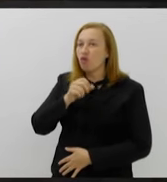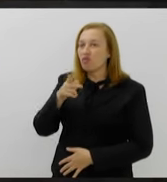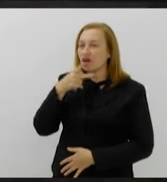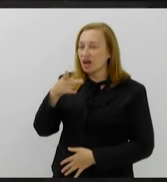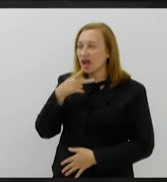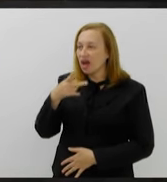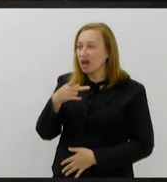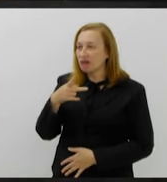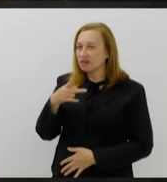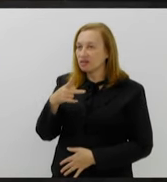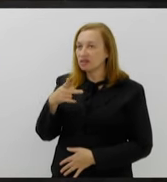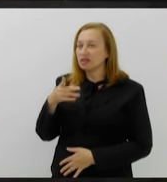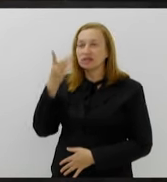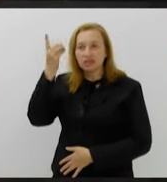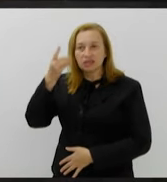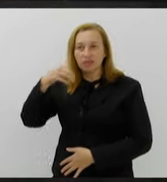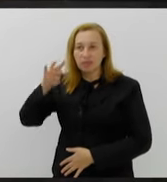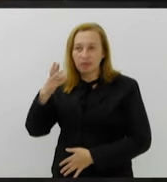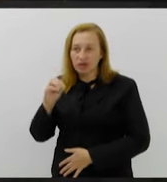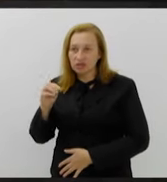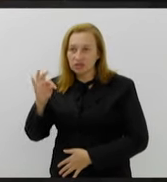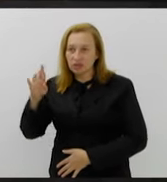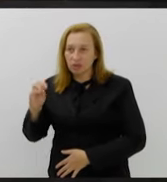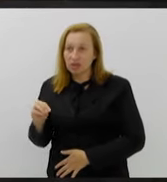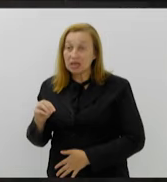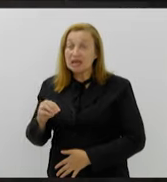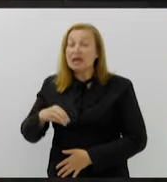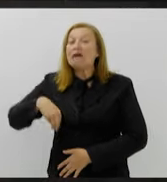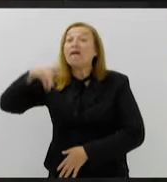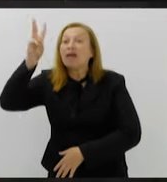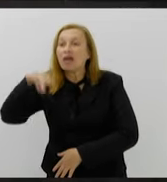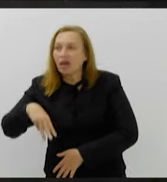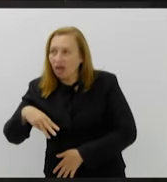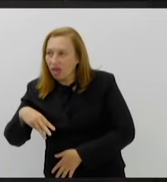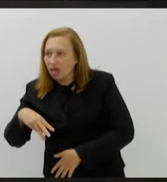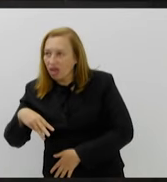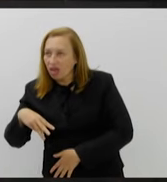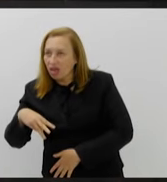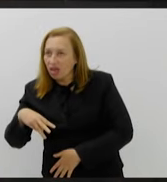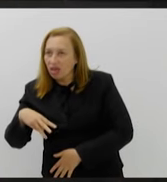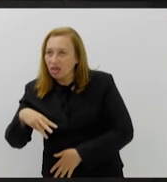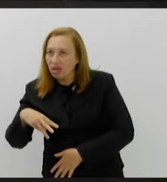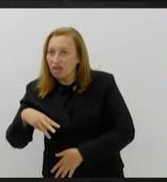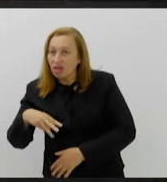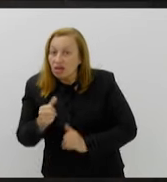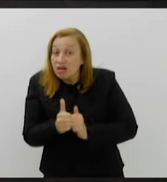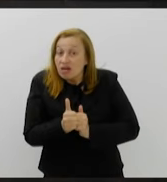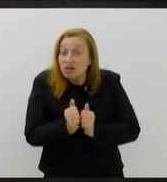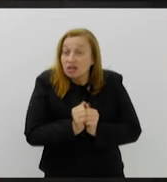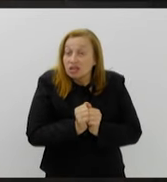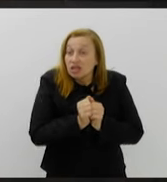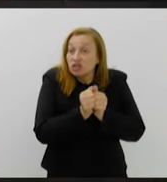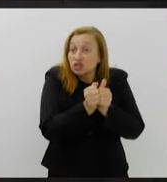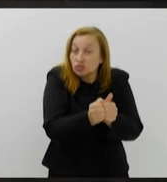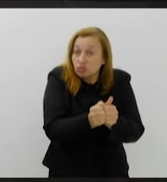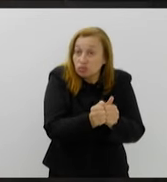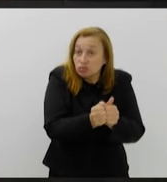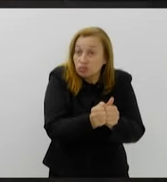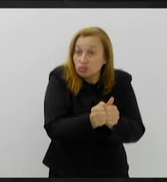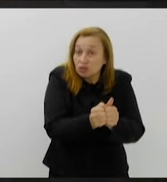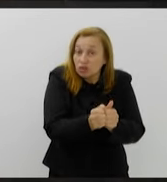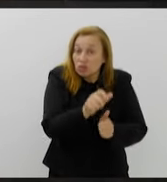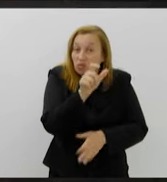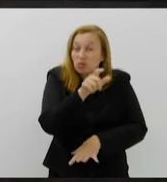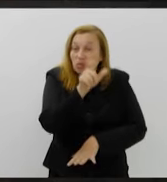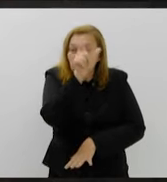pequeno Deputado Márcio goberto Quem anda com os porcos farelo come e eu de queria deixar esse recado aqui pro governador Governador Cláudio Castro que Andra com os